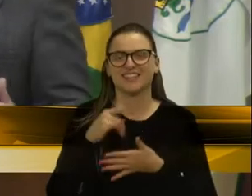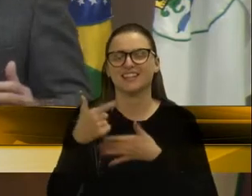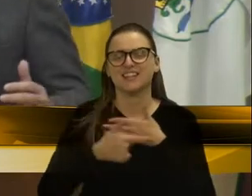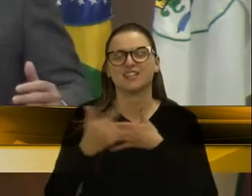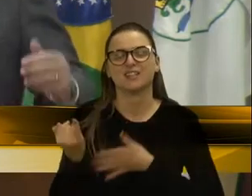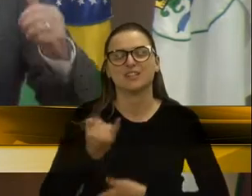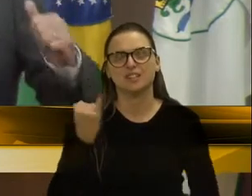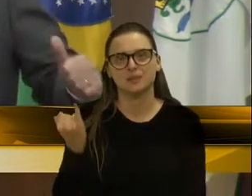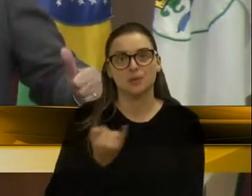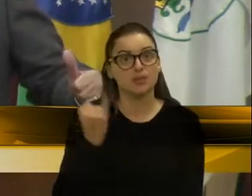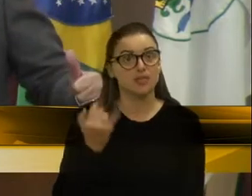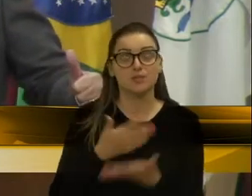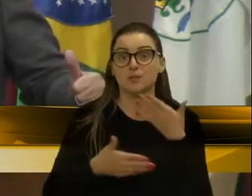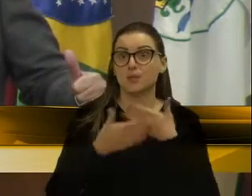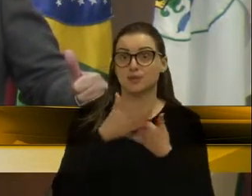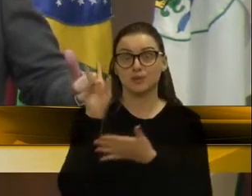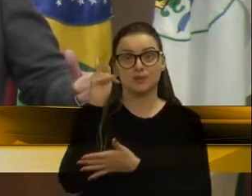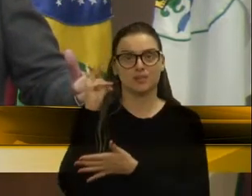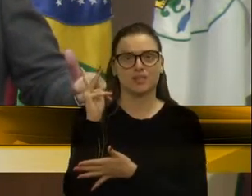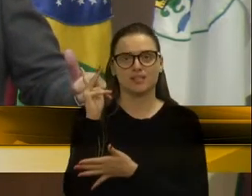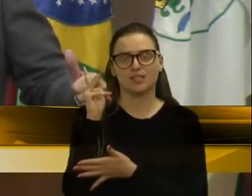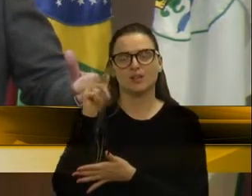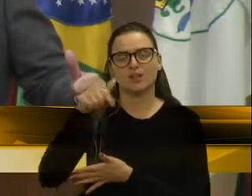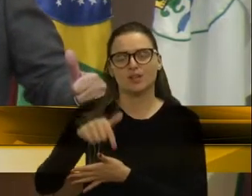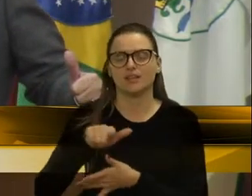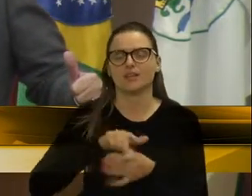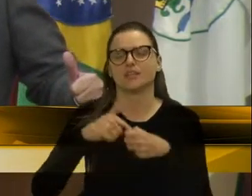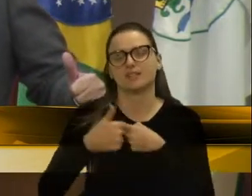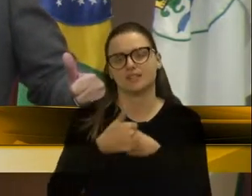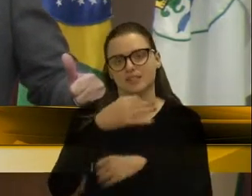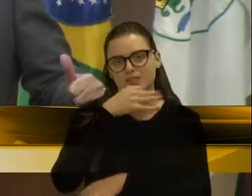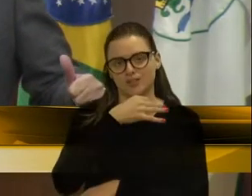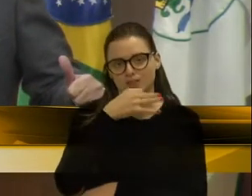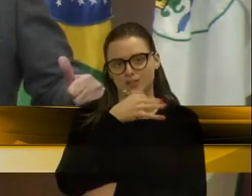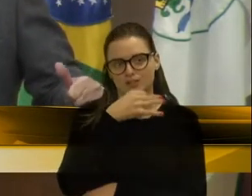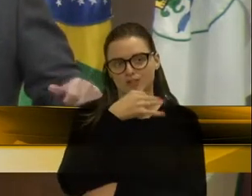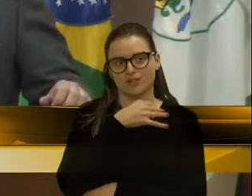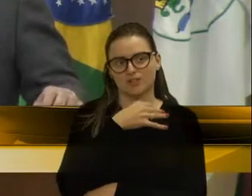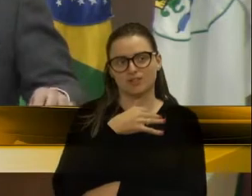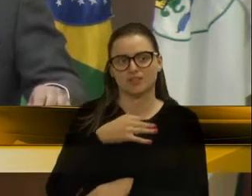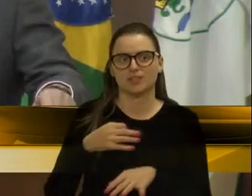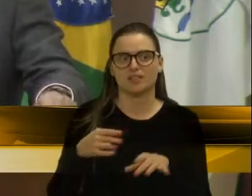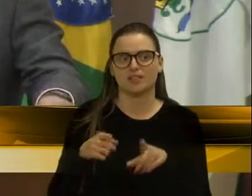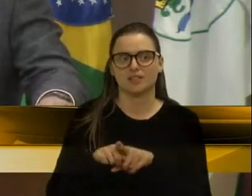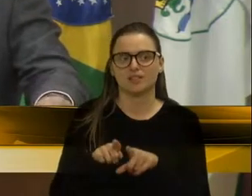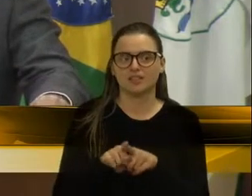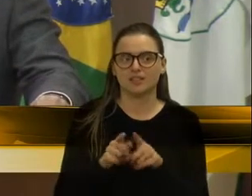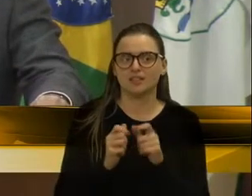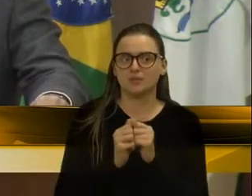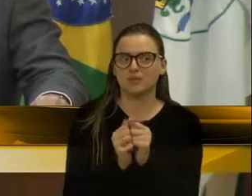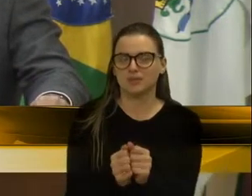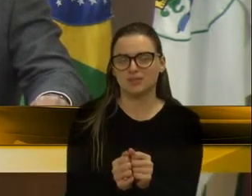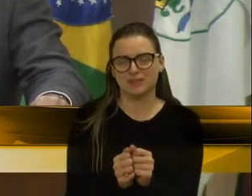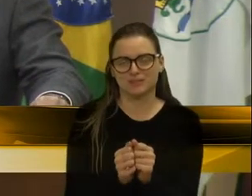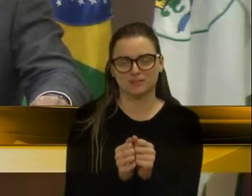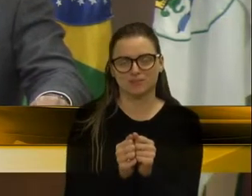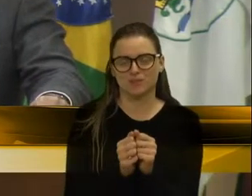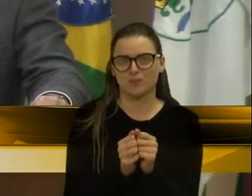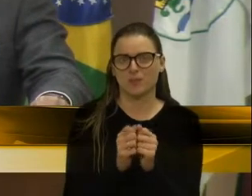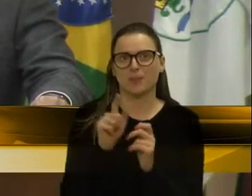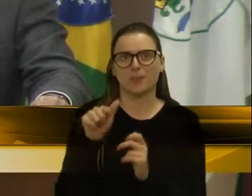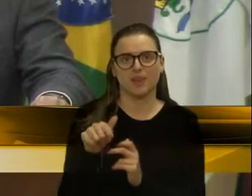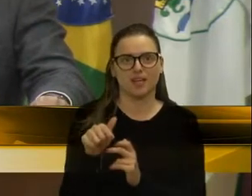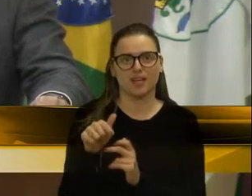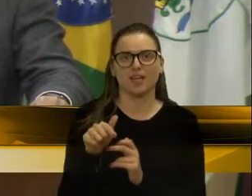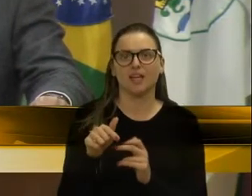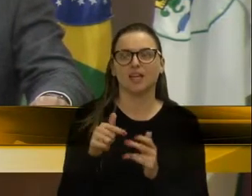grande para a história do nosso município porque a participação do grupo randon ele é de uma significância muito